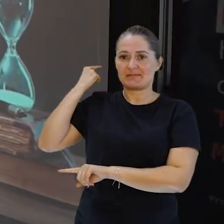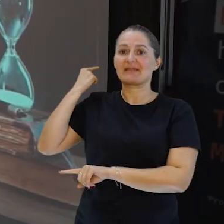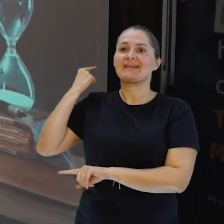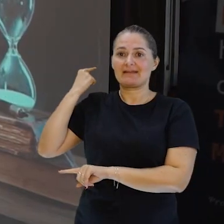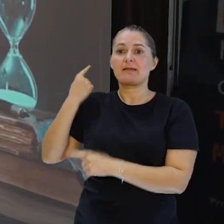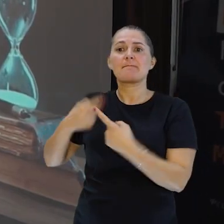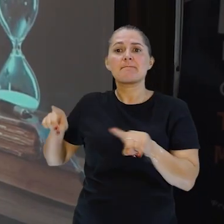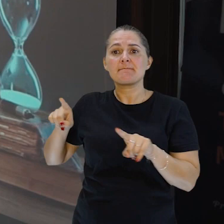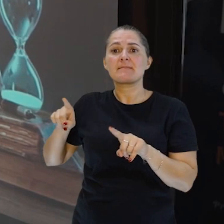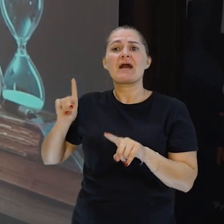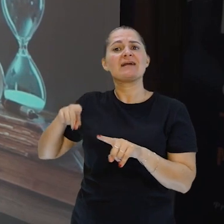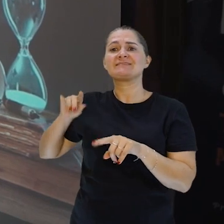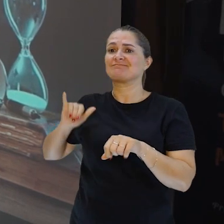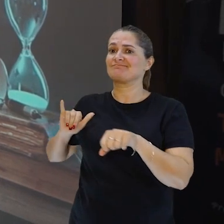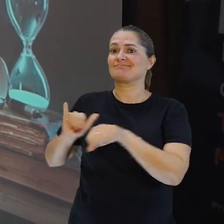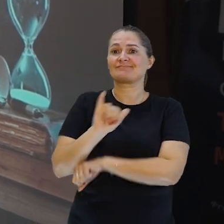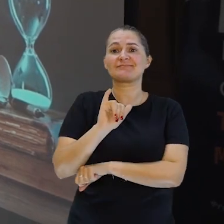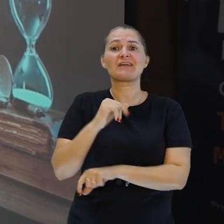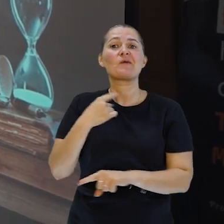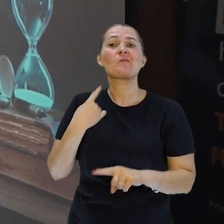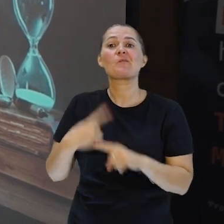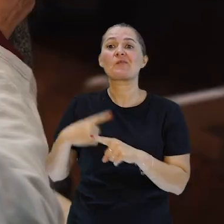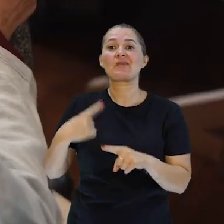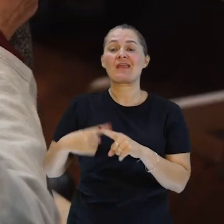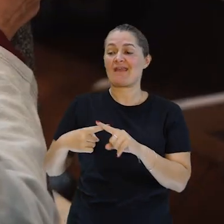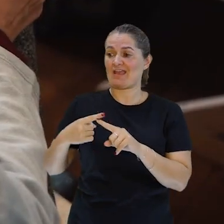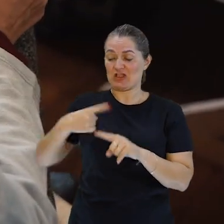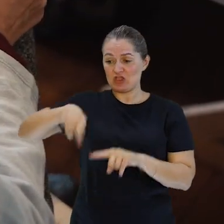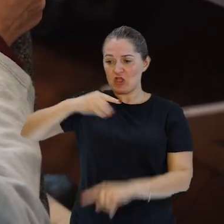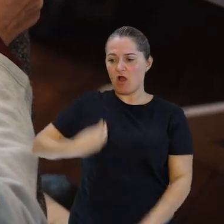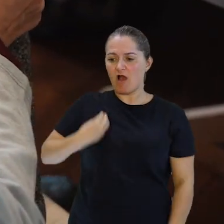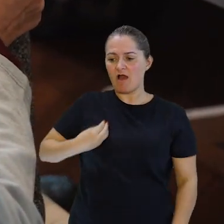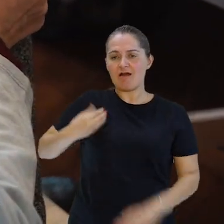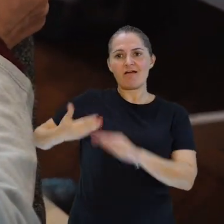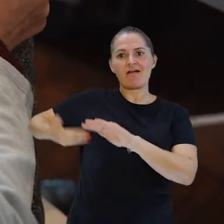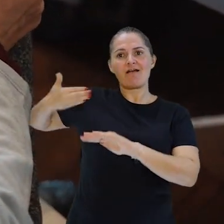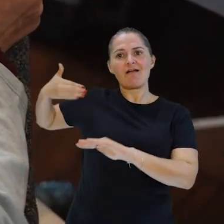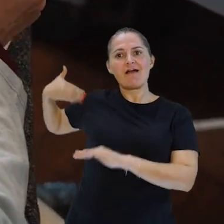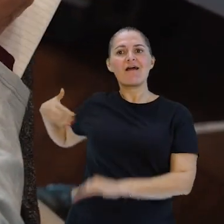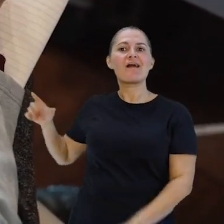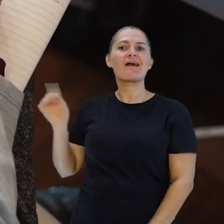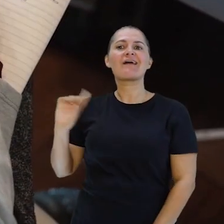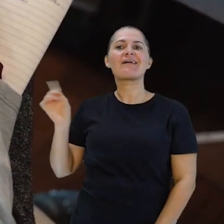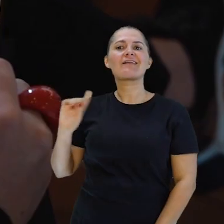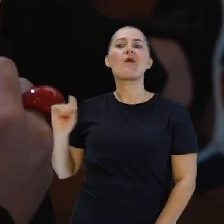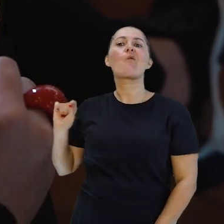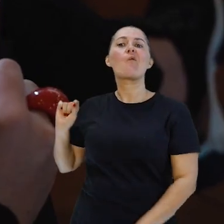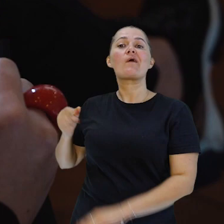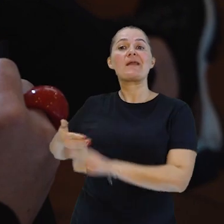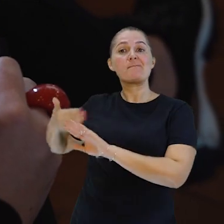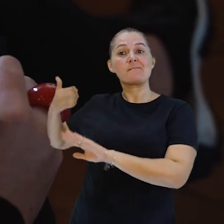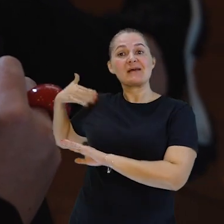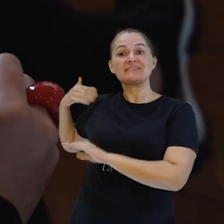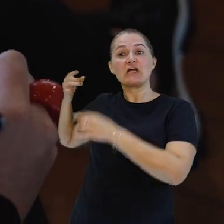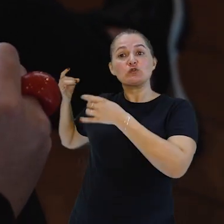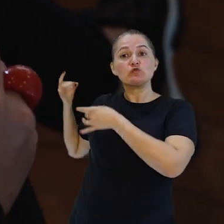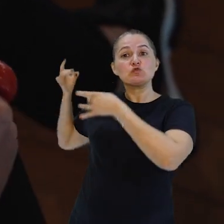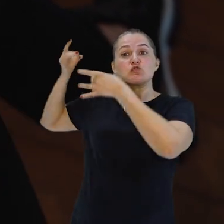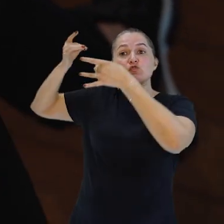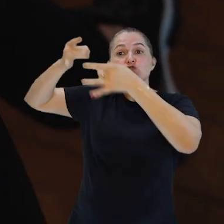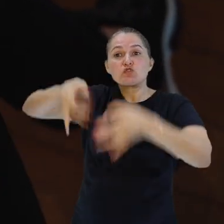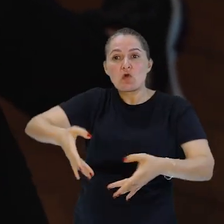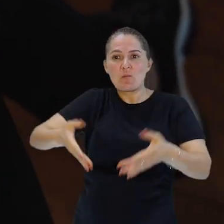vu. Só que isso é enganador, porque a gente não viveu aquele tempo. Pode ser que aquilo que sobreviveu à